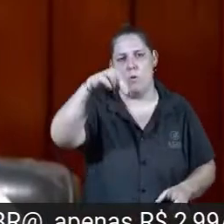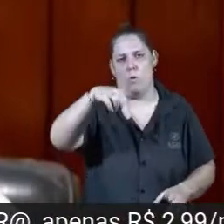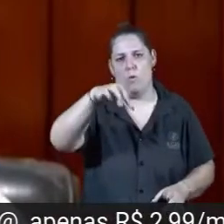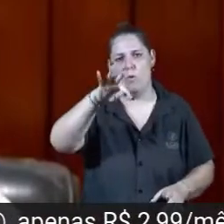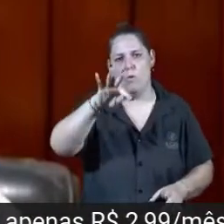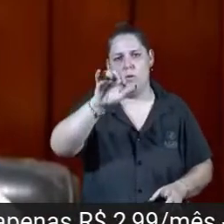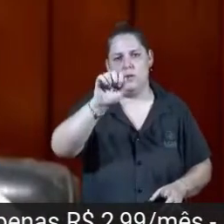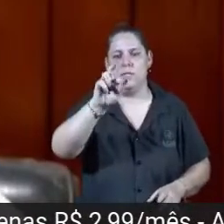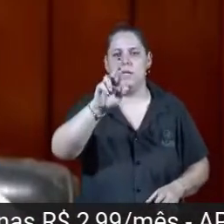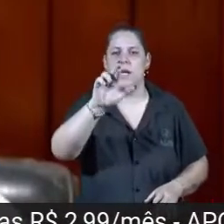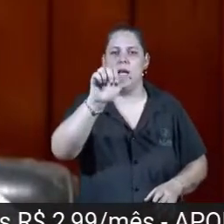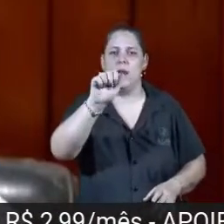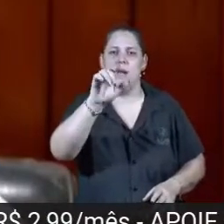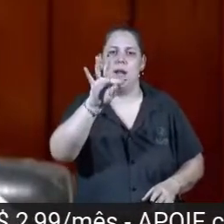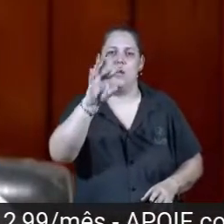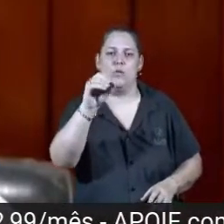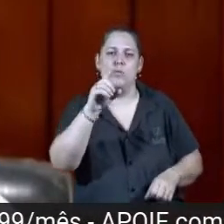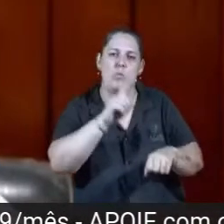momento que a história